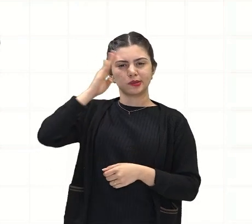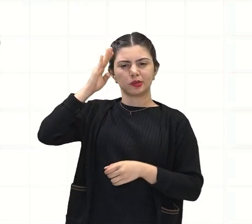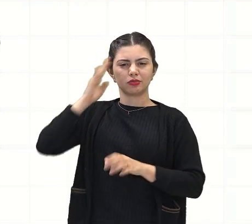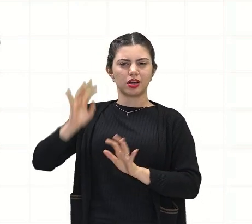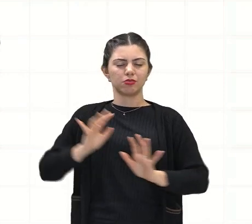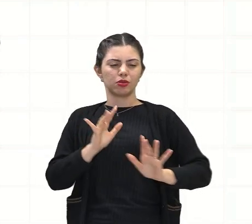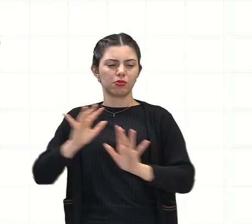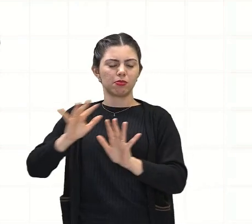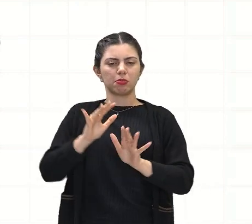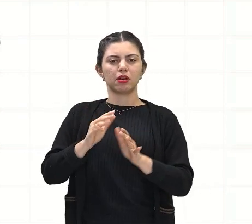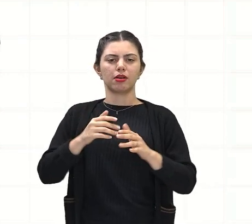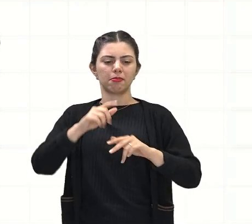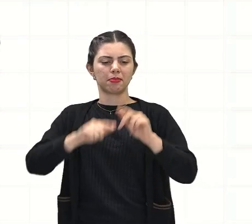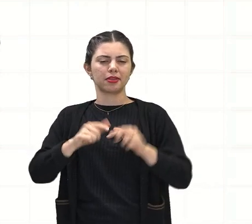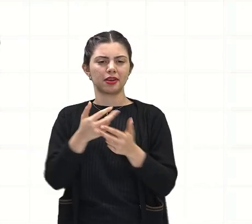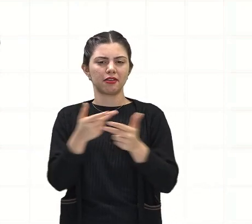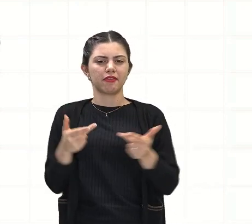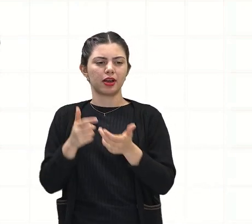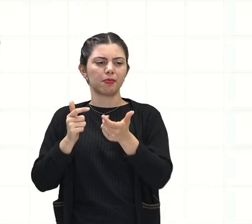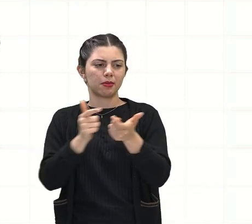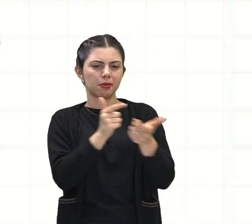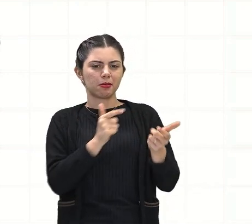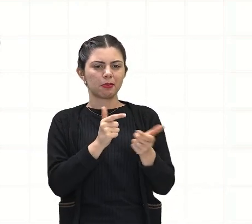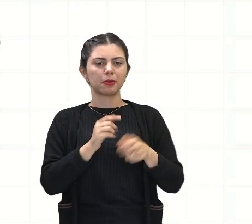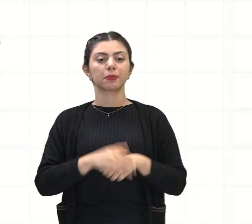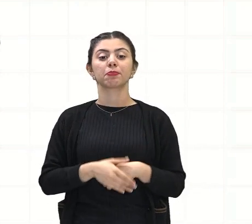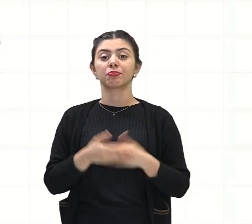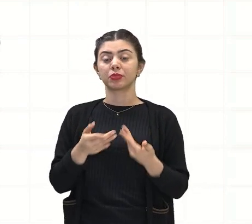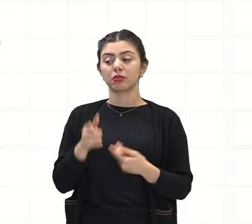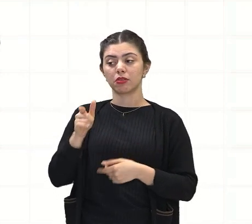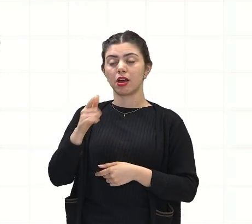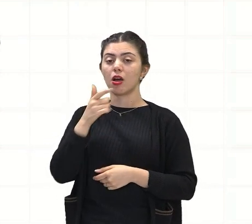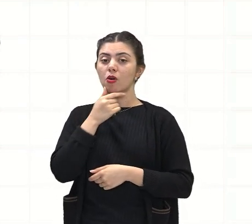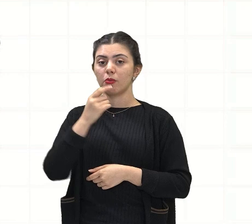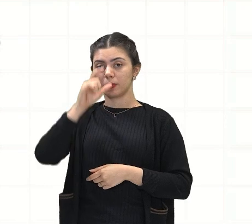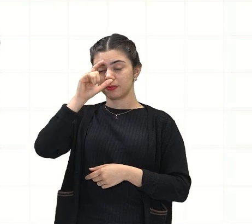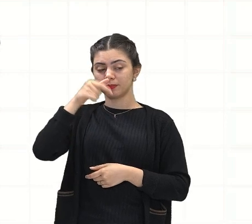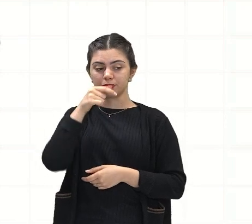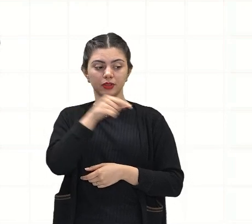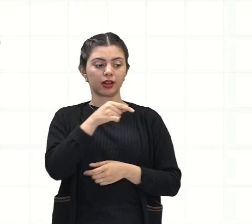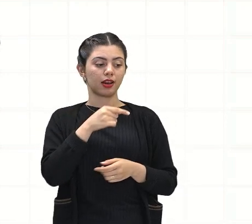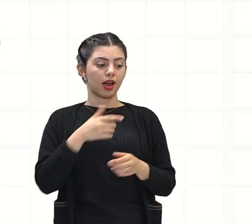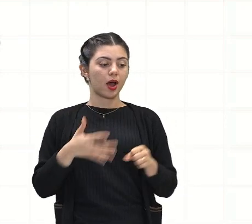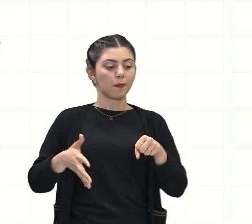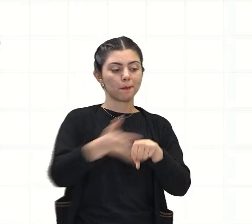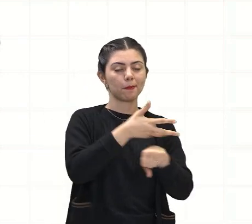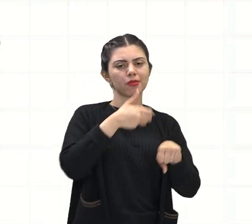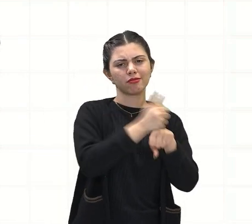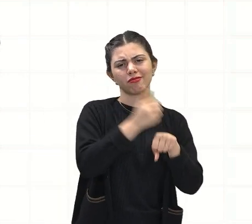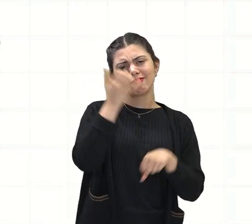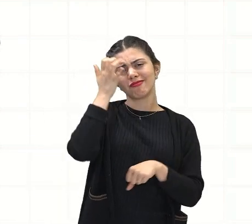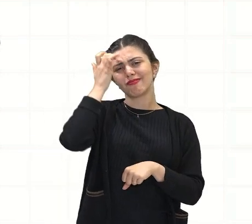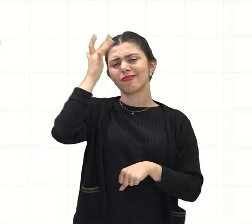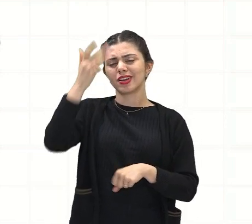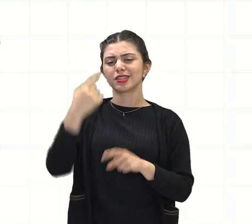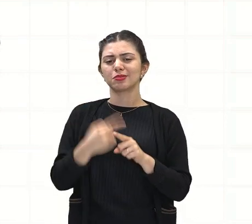armas. Colombo logo conquistou a ilha, de um modo até que fácil, com seus